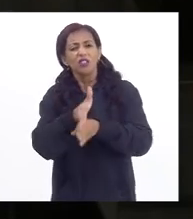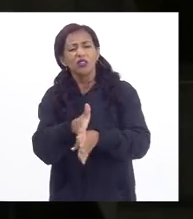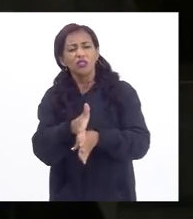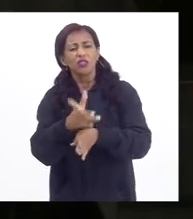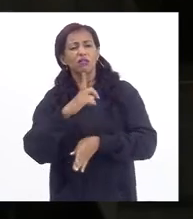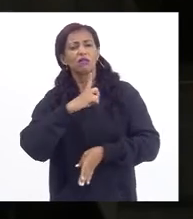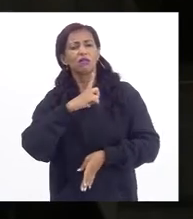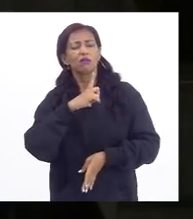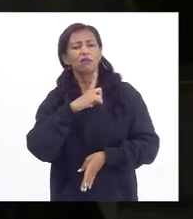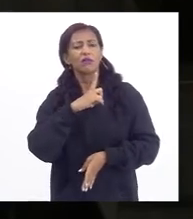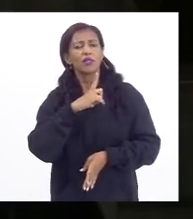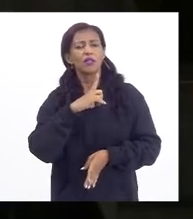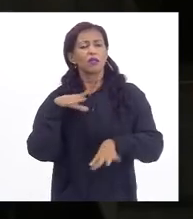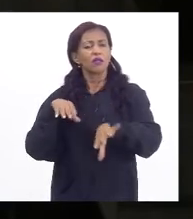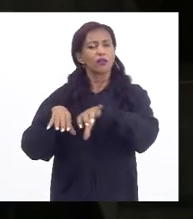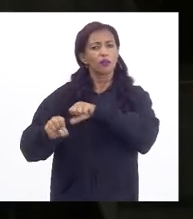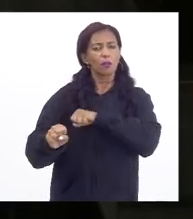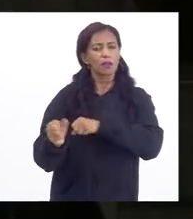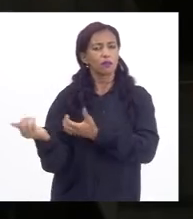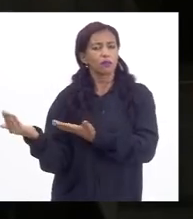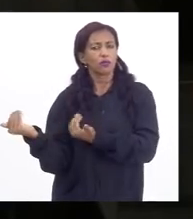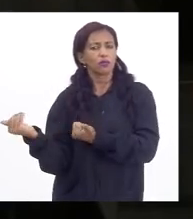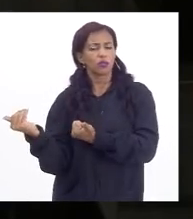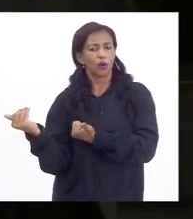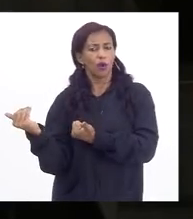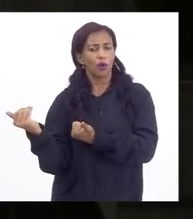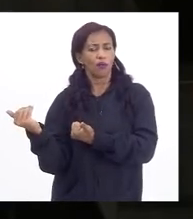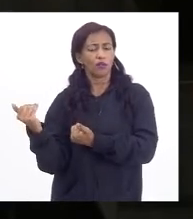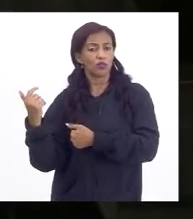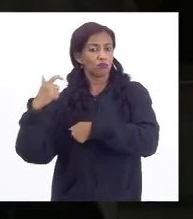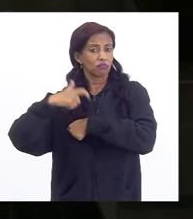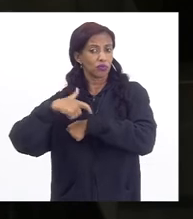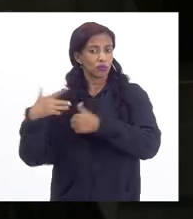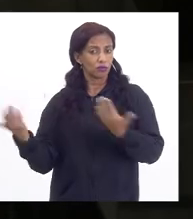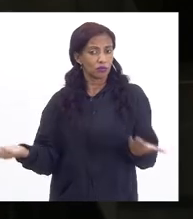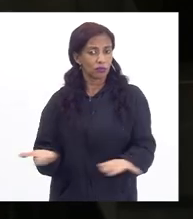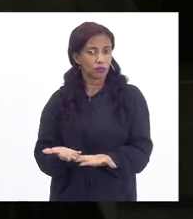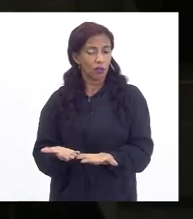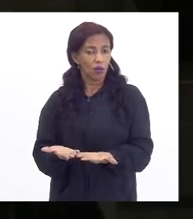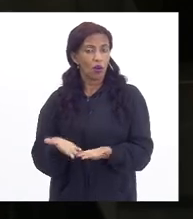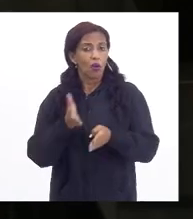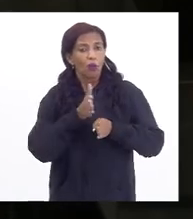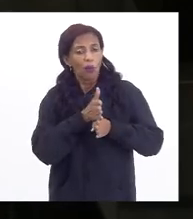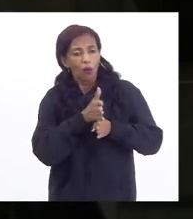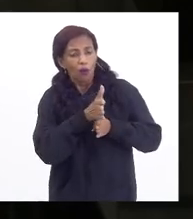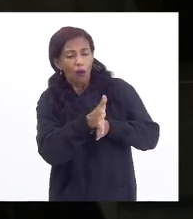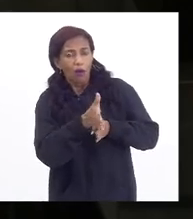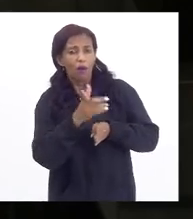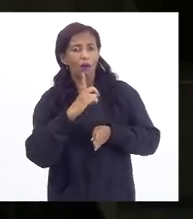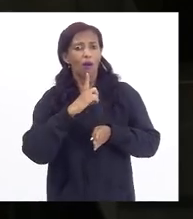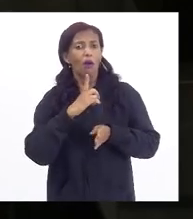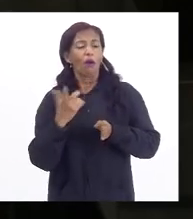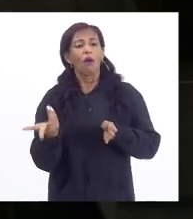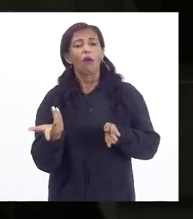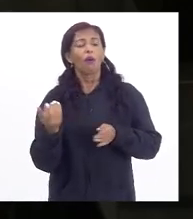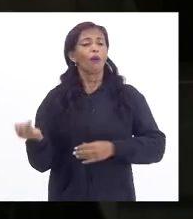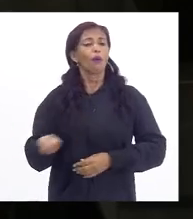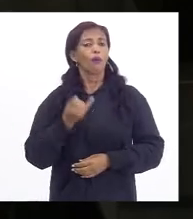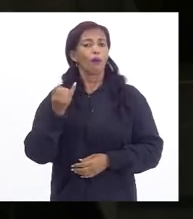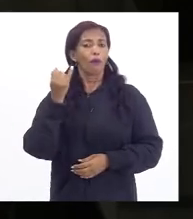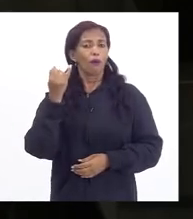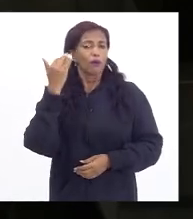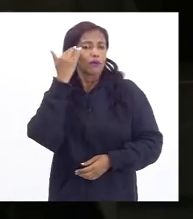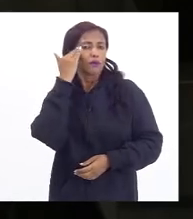formação dos nossos adolescentes e jovens no Rio de Janeiro nos tempos atuais? Qual é o destino que nós queremos dar? Que papel